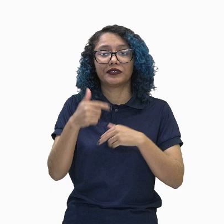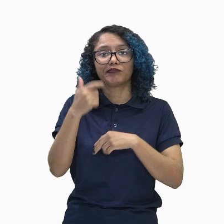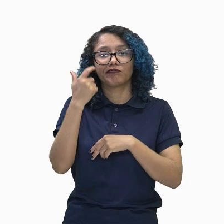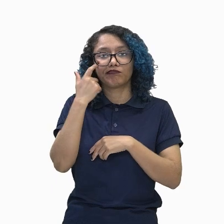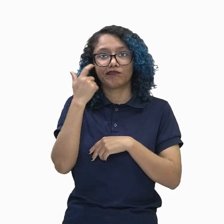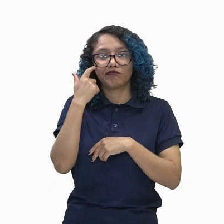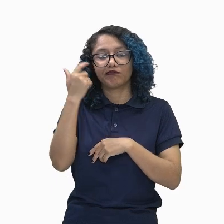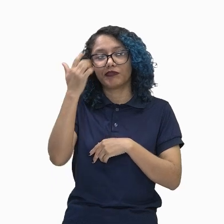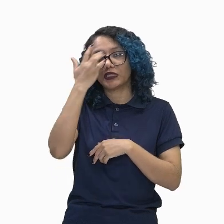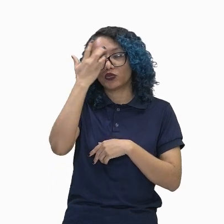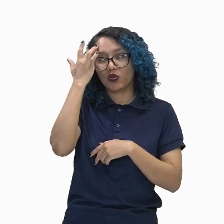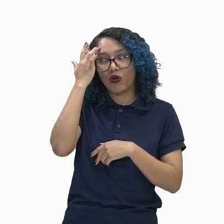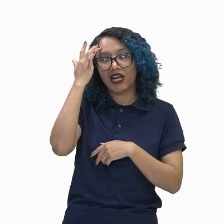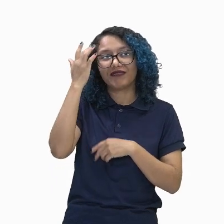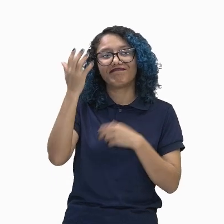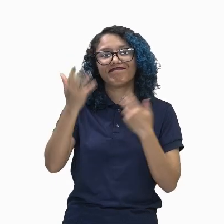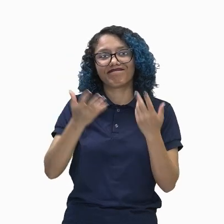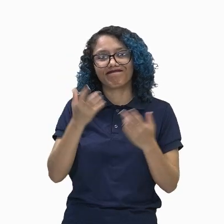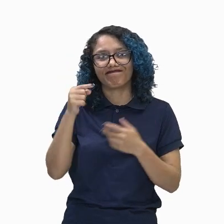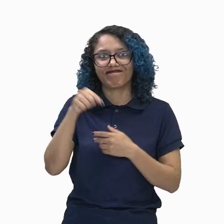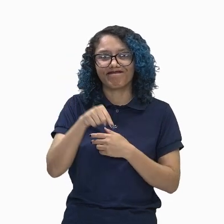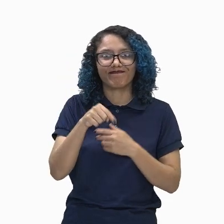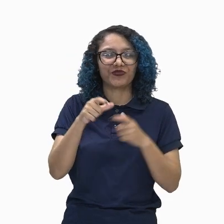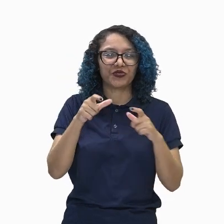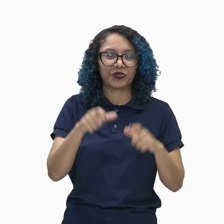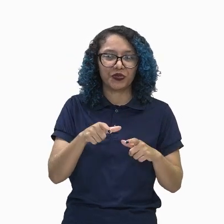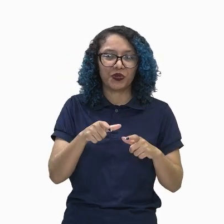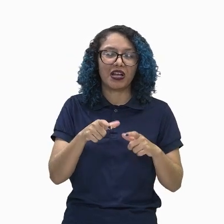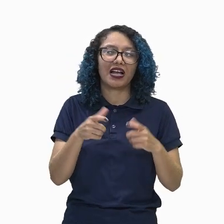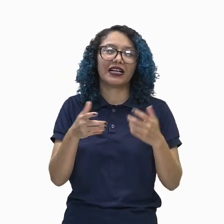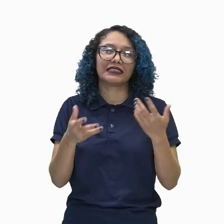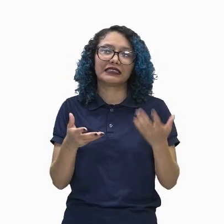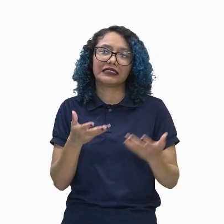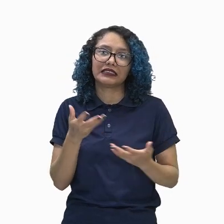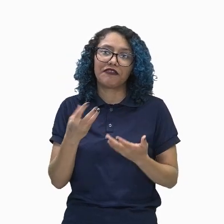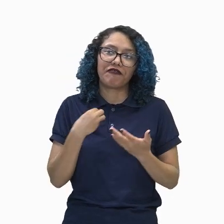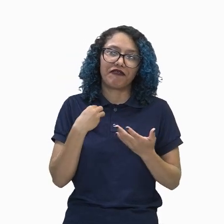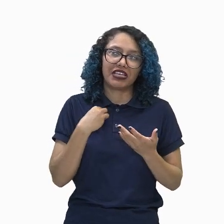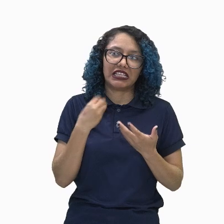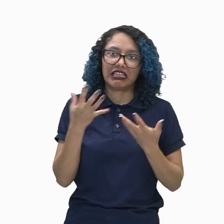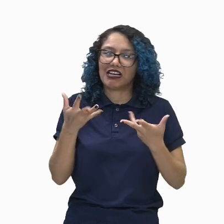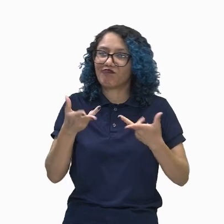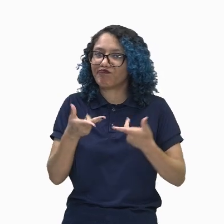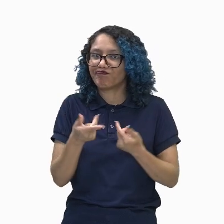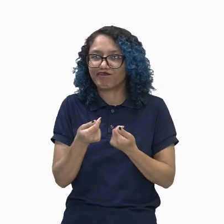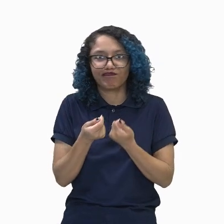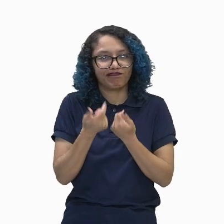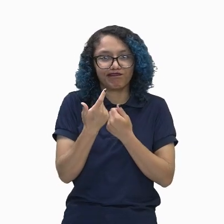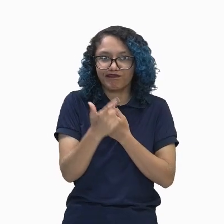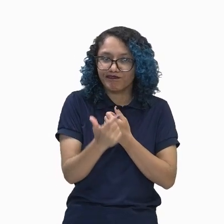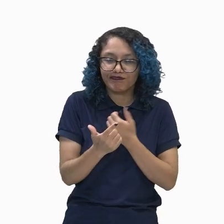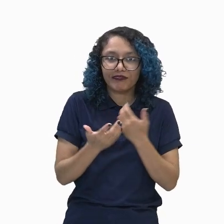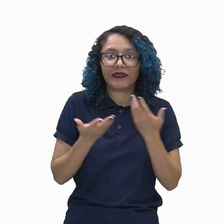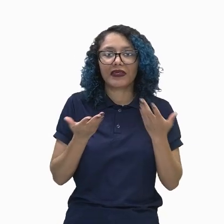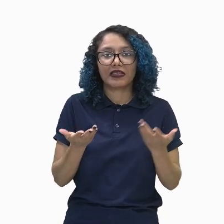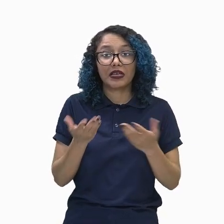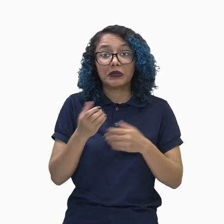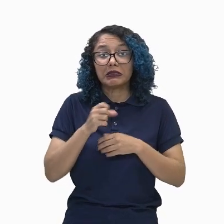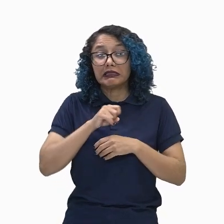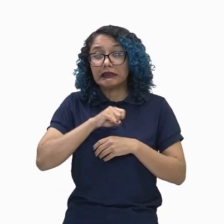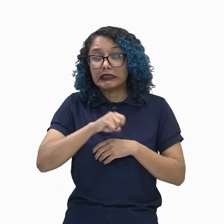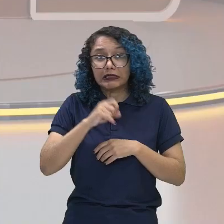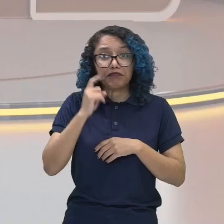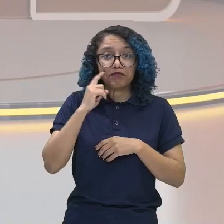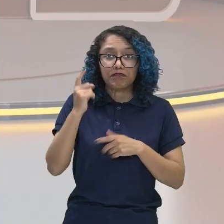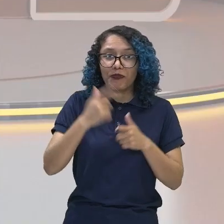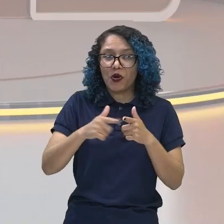observando, né, que eles já viviam de um determinado modo que não tinha qualidade de vida, então quando ocorre um desastre